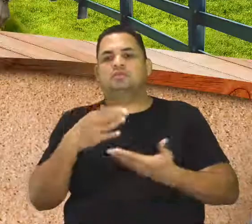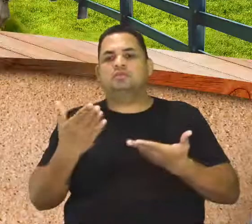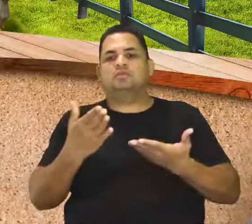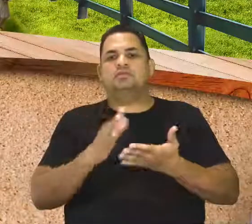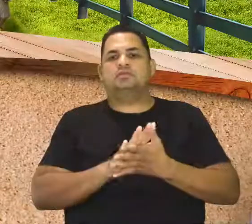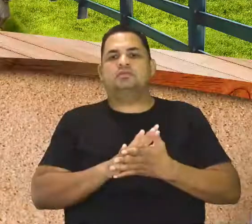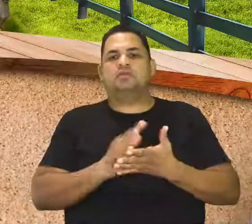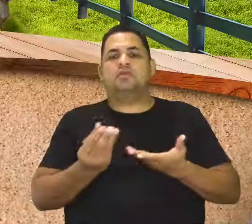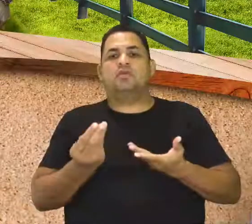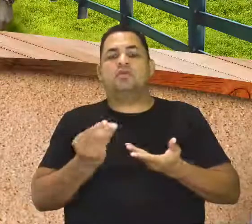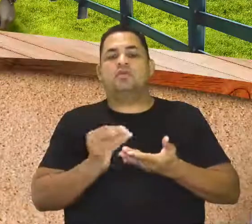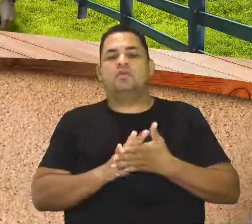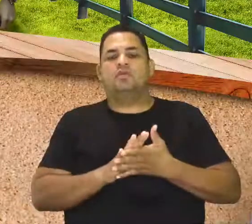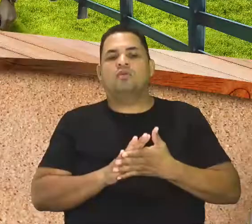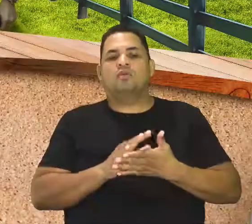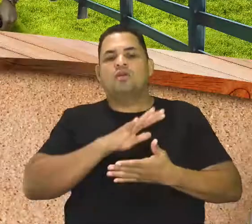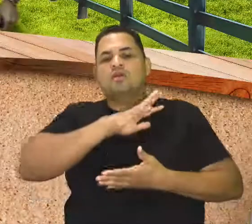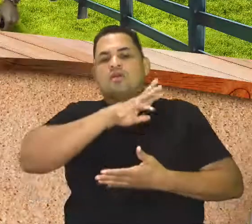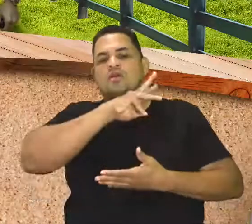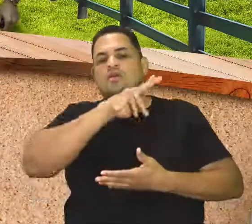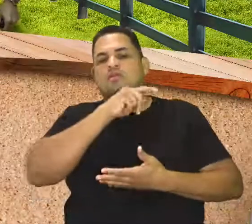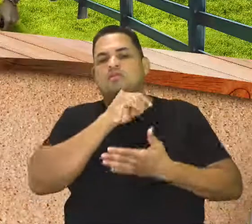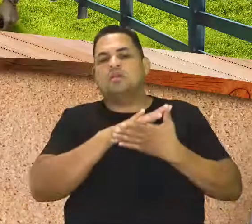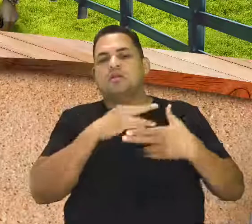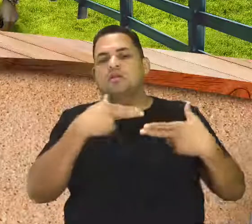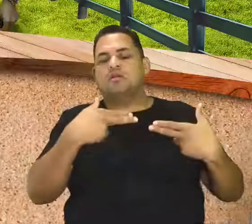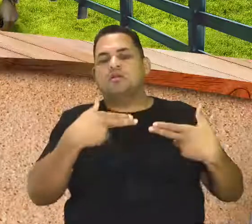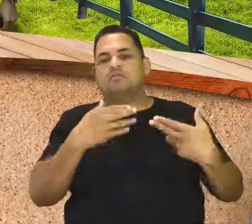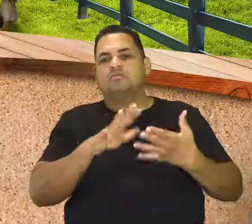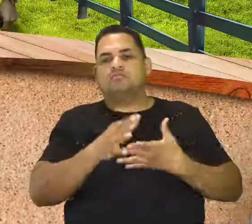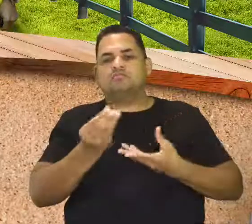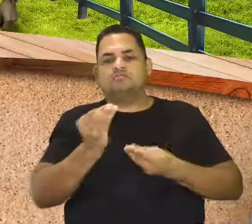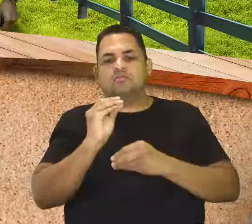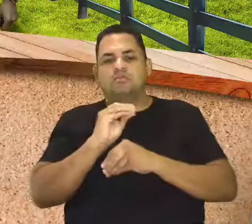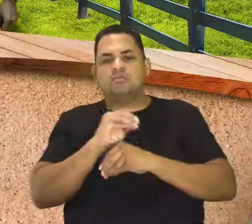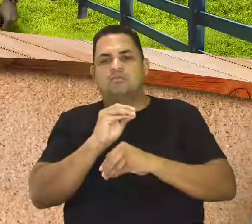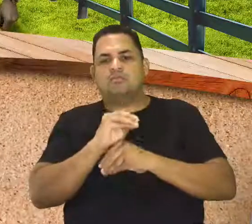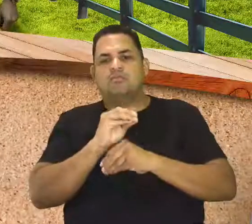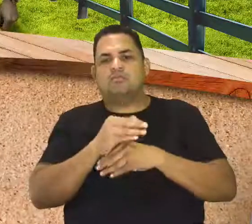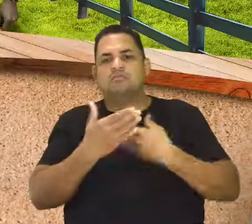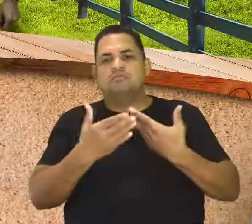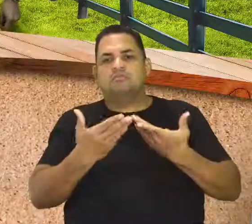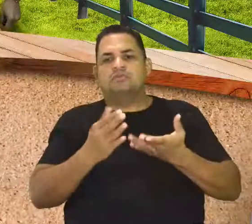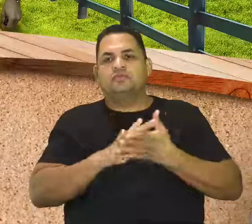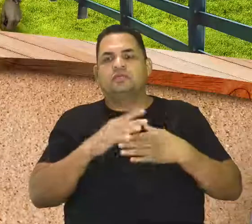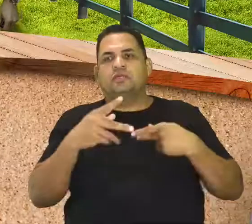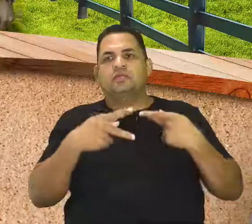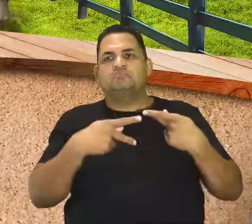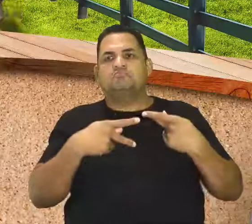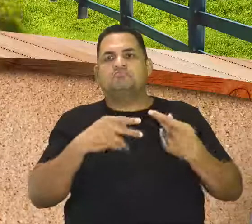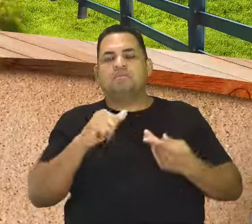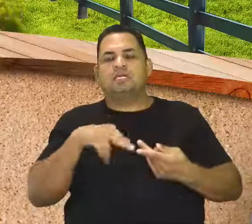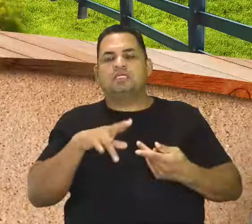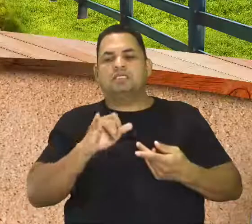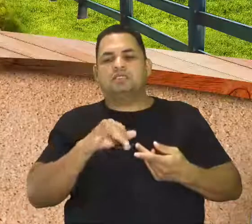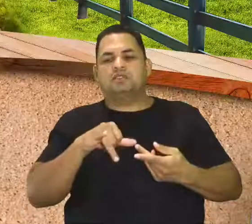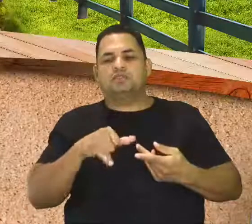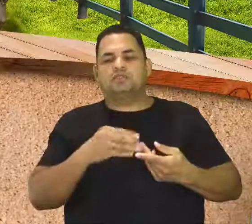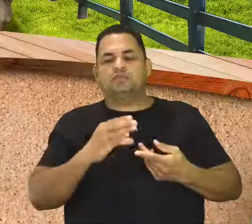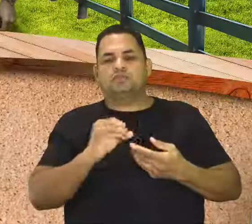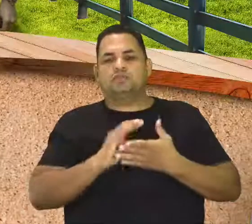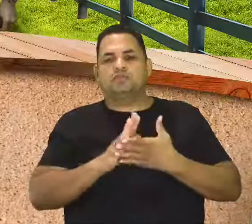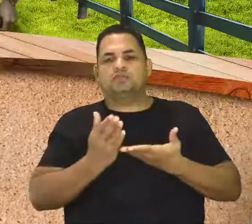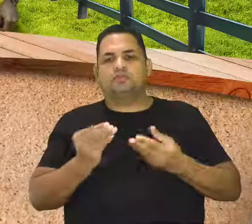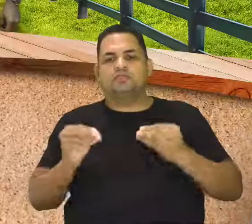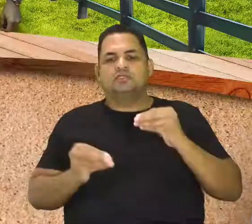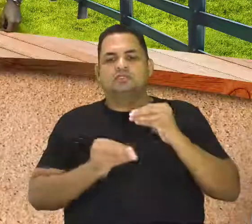animal? Qual é o nome que o senhor vai dar? Porque quando a gente vai cuidar de animal, nas criações, o senhor fala manejo. E aí o senhor vai colocar um